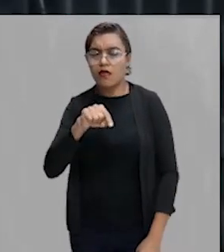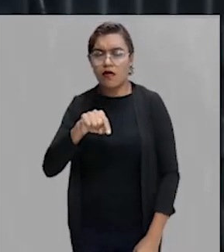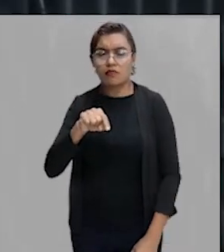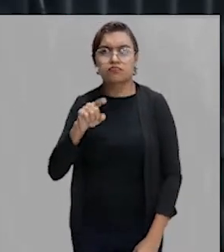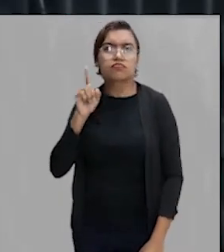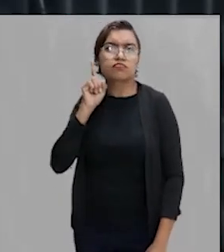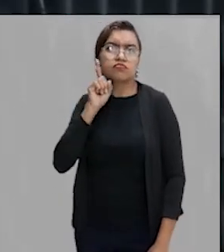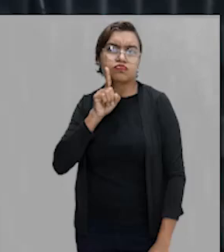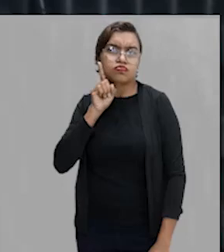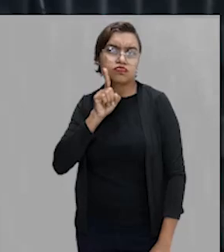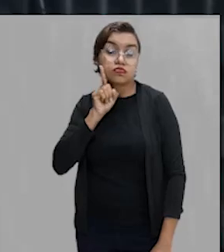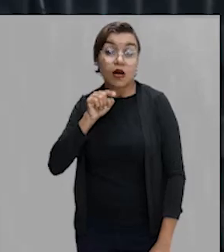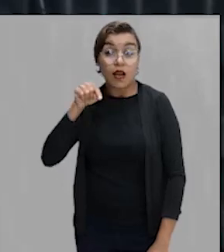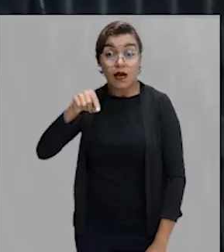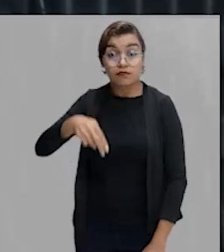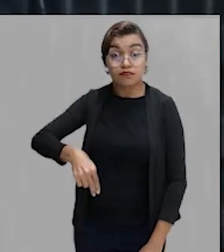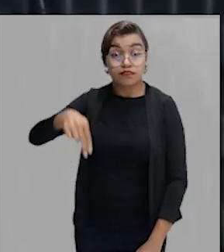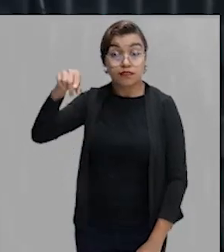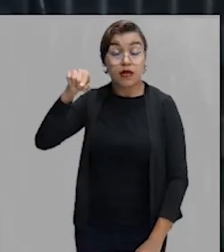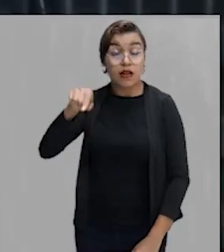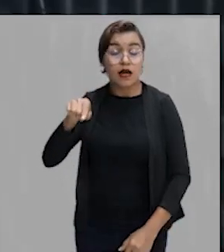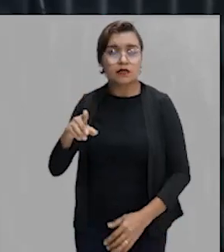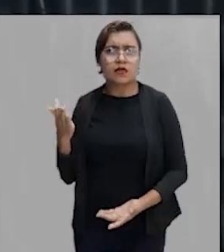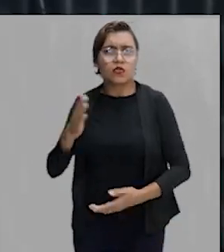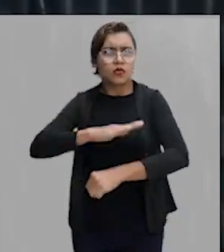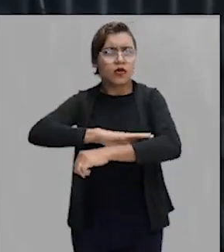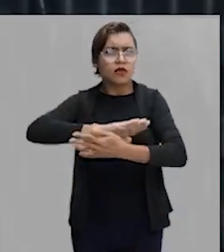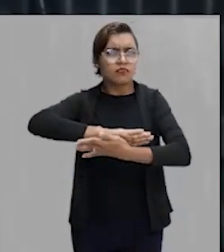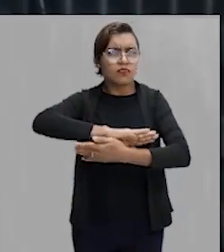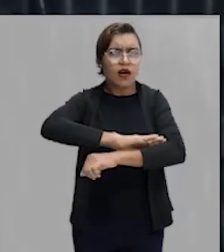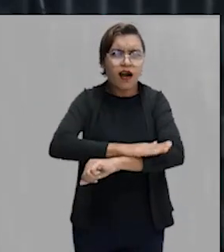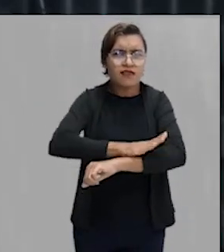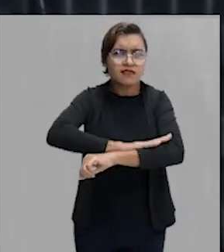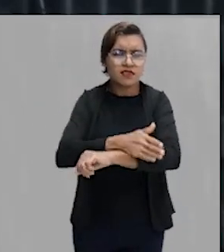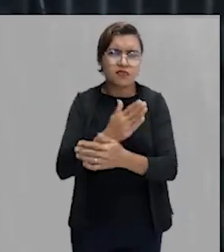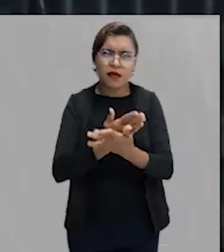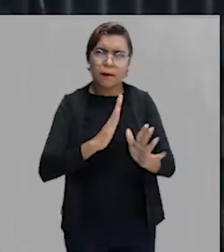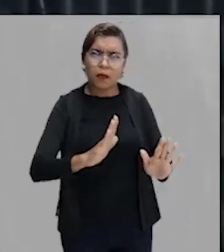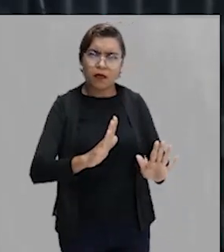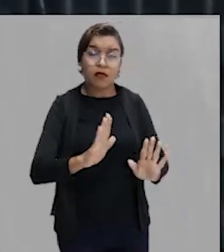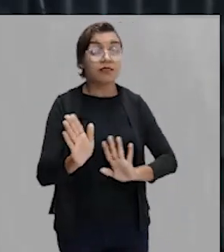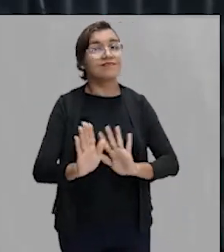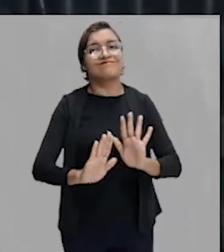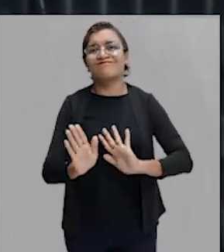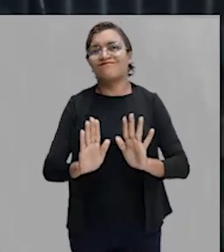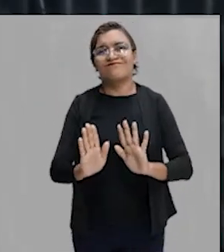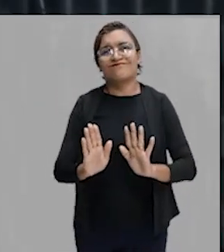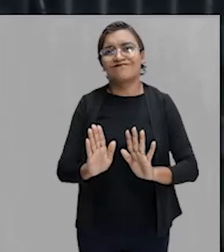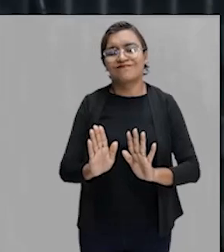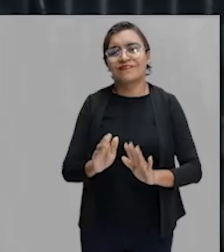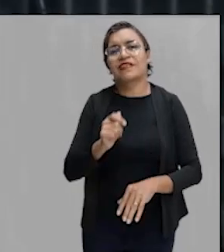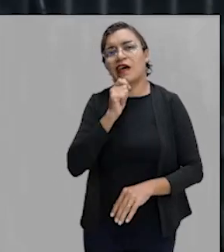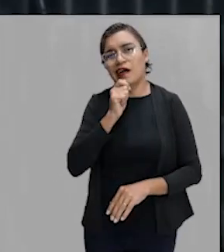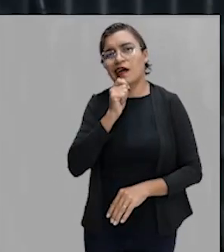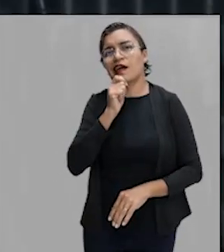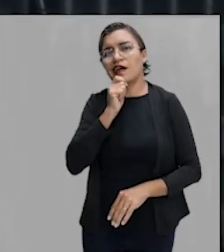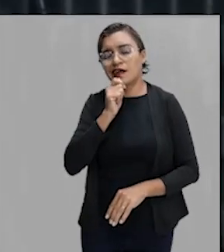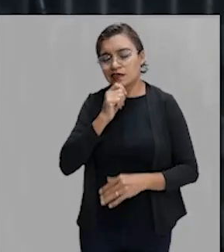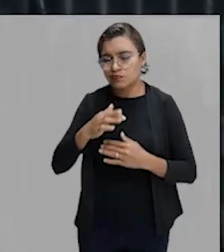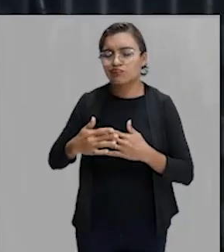negros. Ah, professor, então bacana, quer dizer que o racismo acabou? Não! O racismo continua a existir até